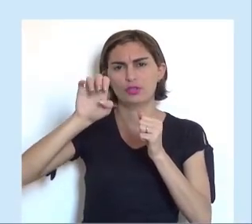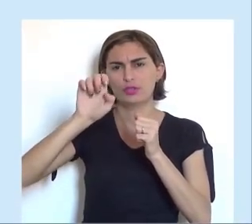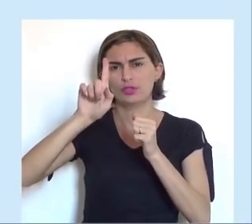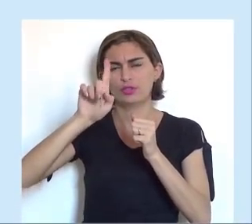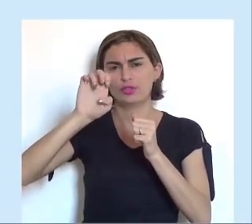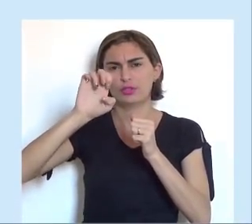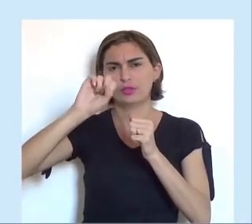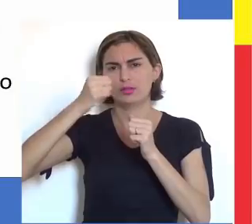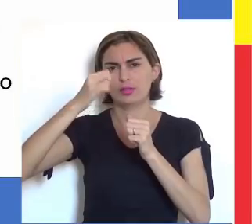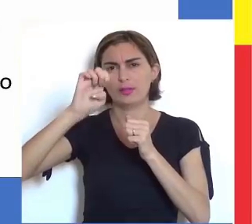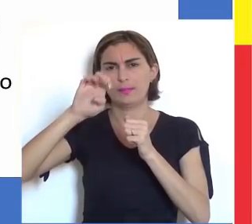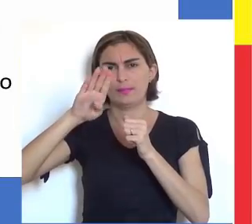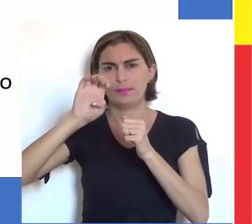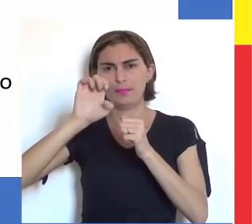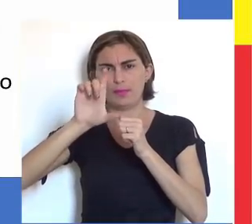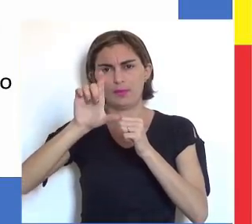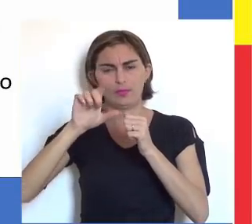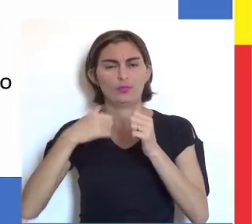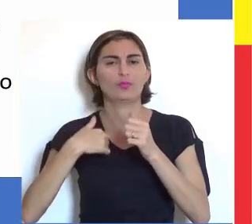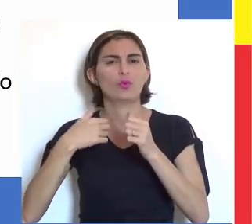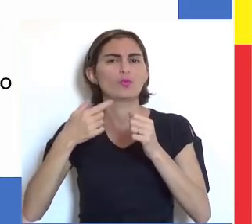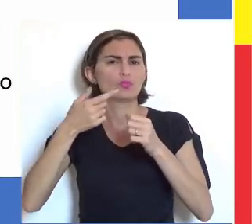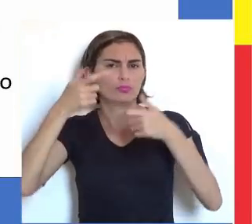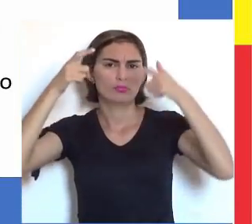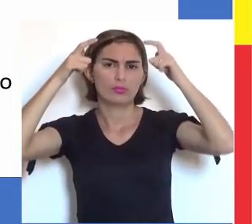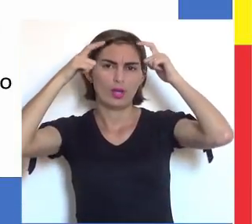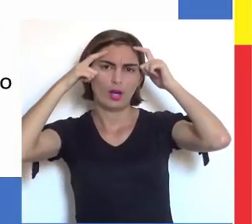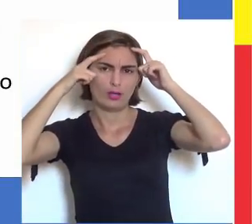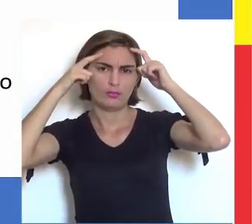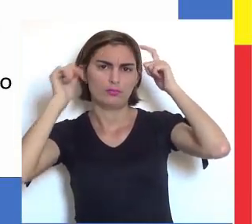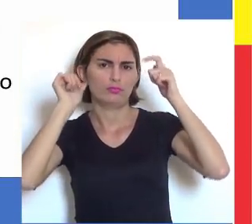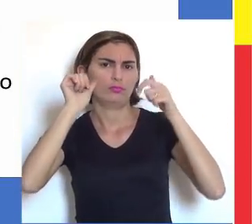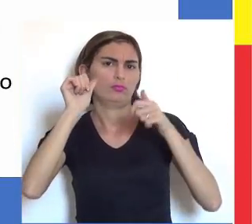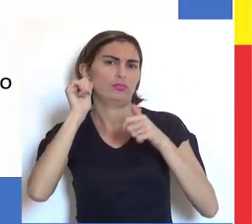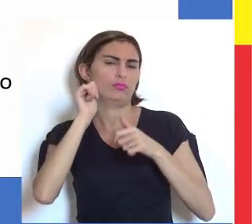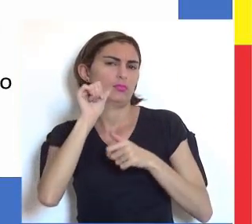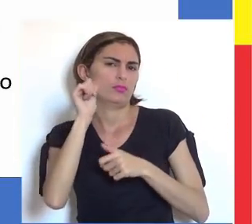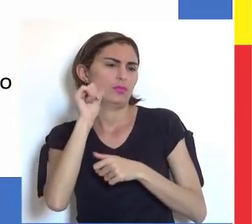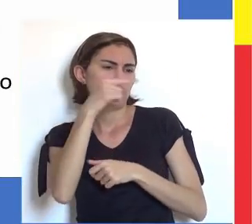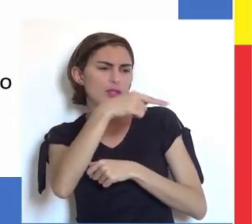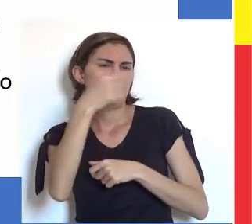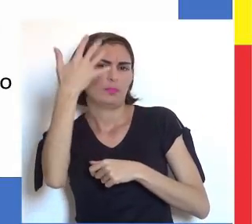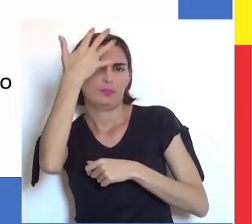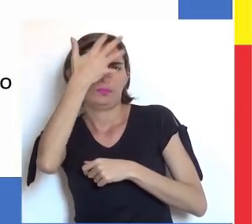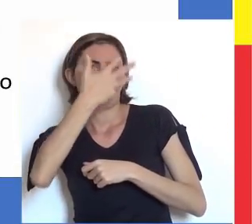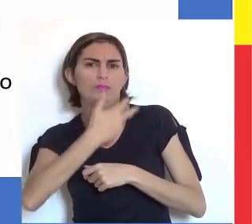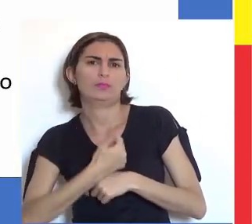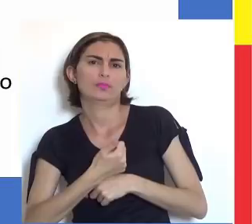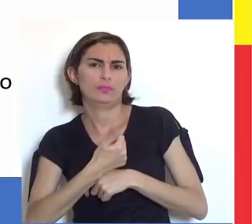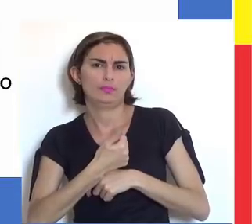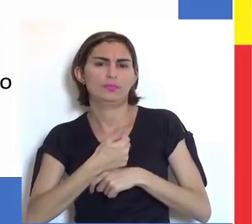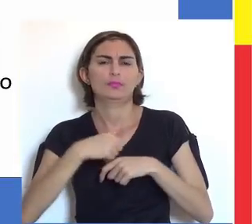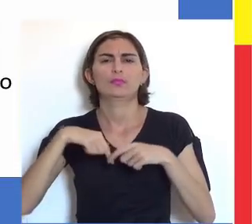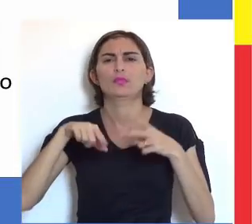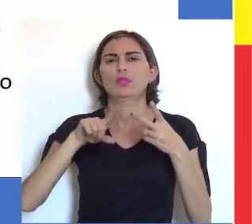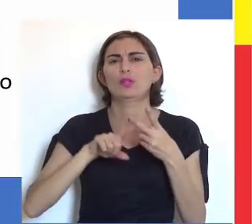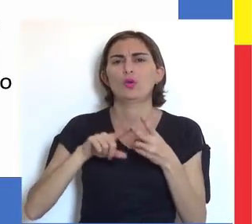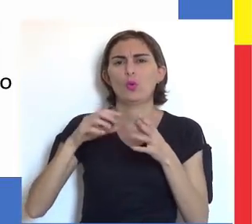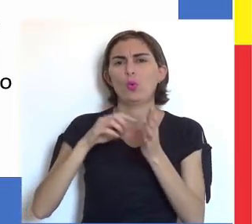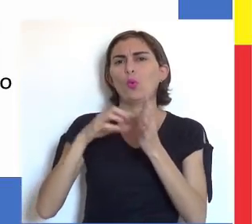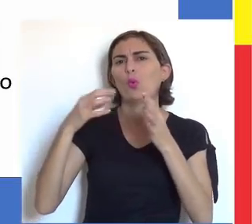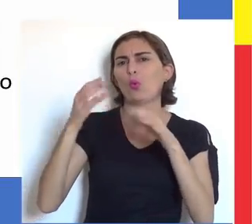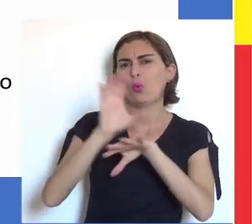essa adaptação aí. Era uma vez um rei e uma princesa lindíssima. O pai, muito mau,